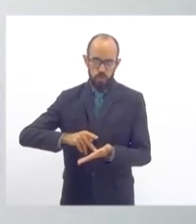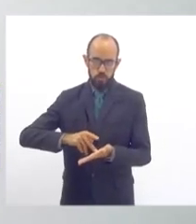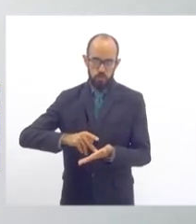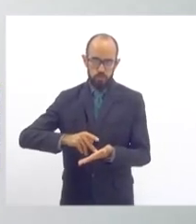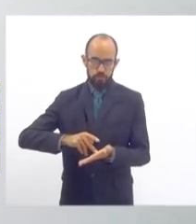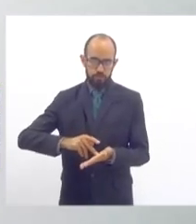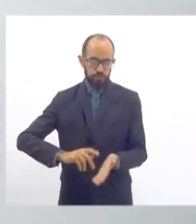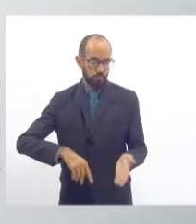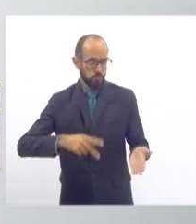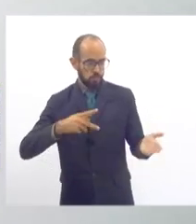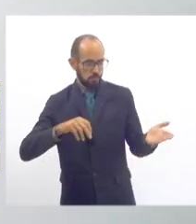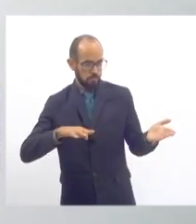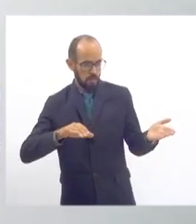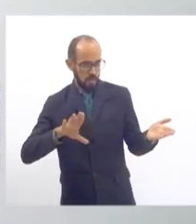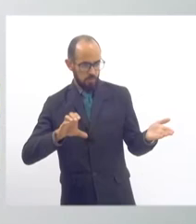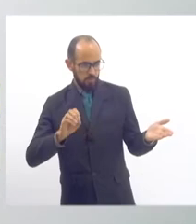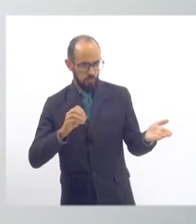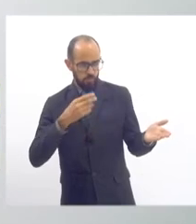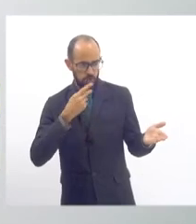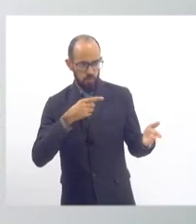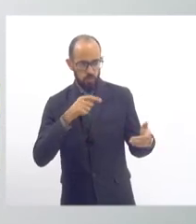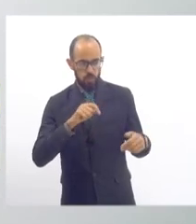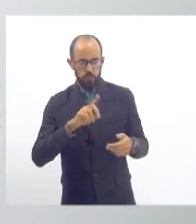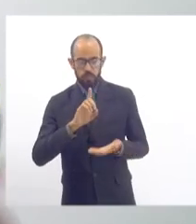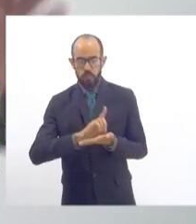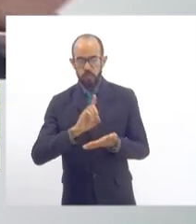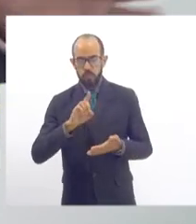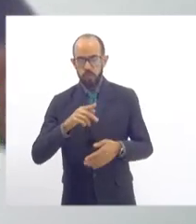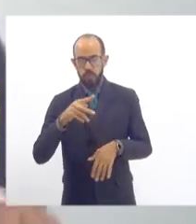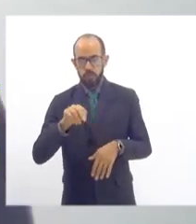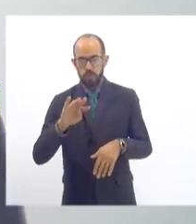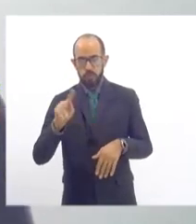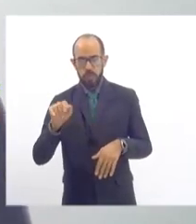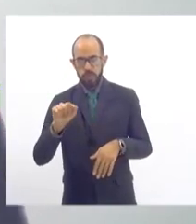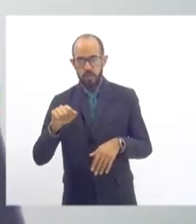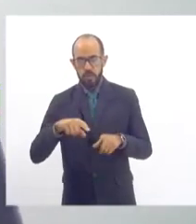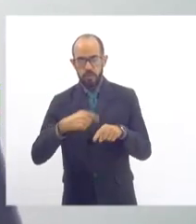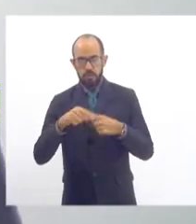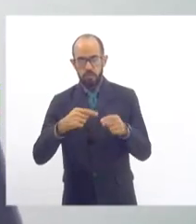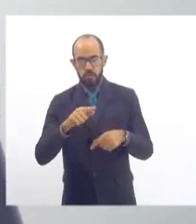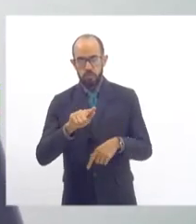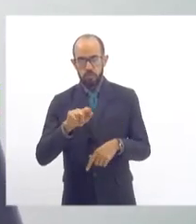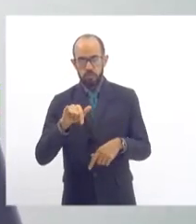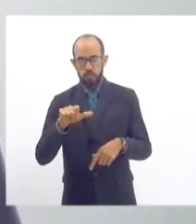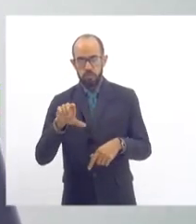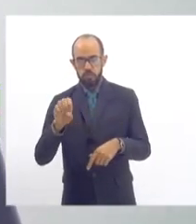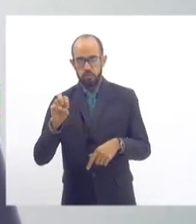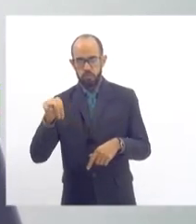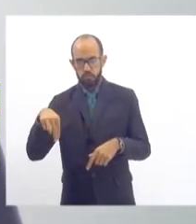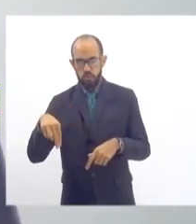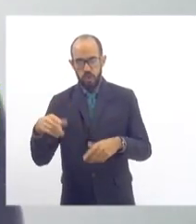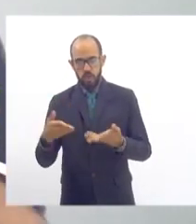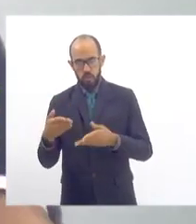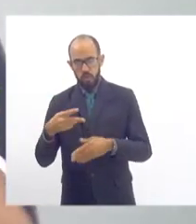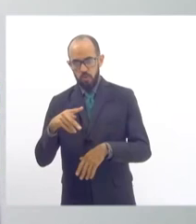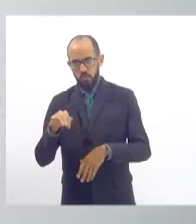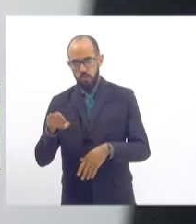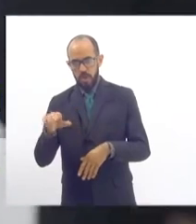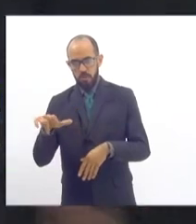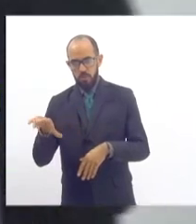momentos que o Pablo mencionou, né, gestão da doutora Penha e do doutor Gilson, e depois a gestão do Dr. Pablo e atual. Nas